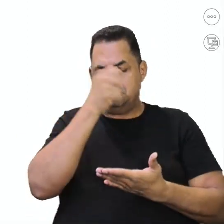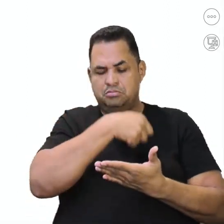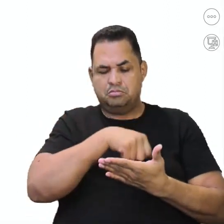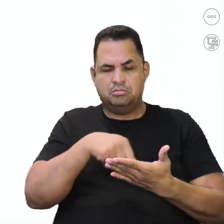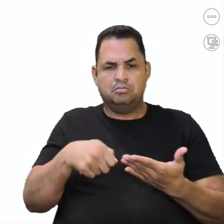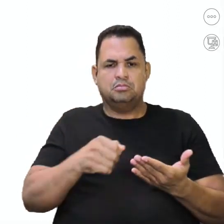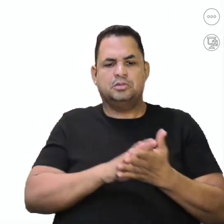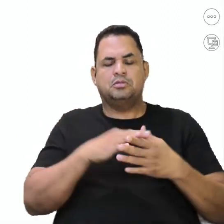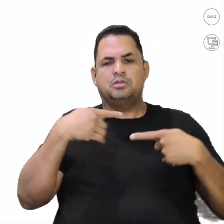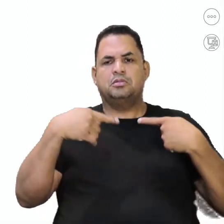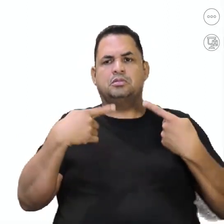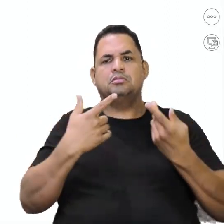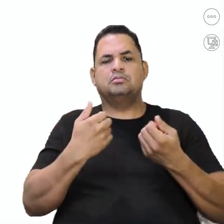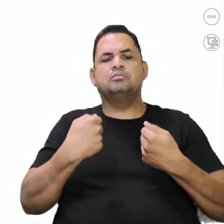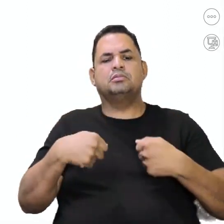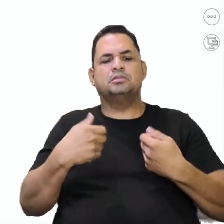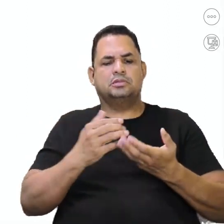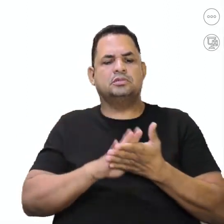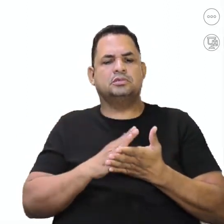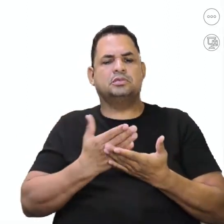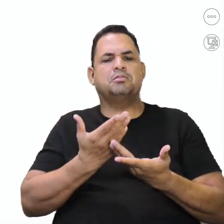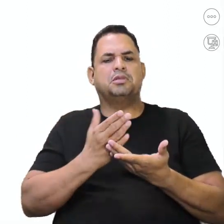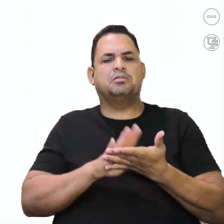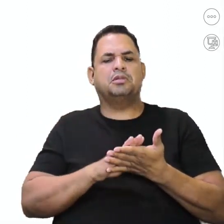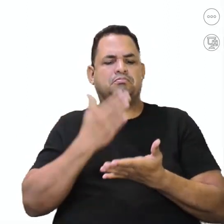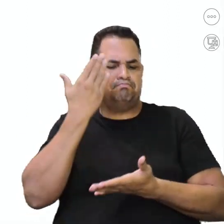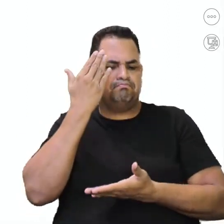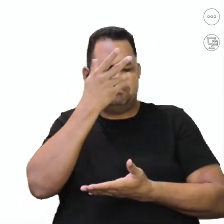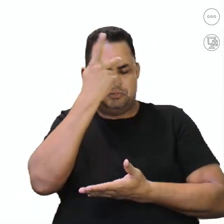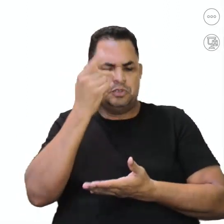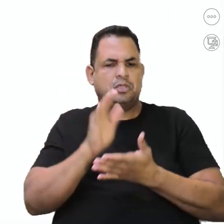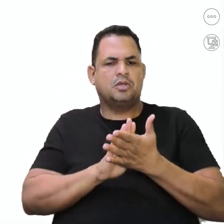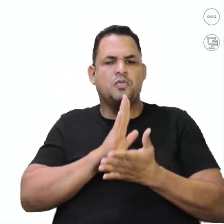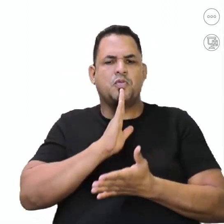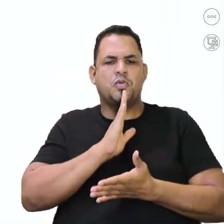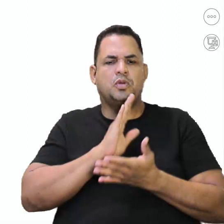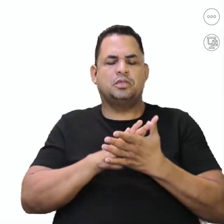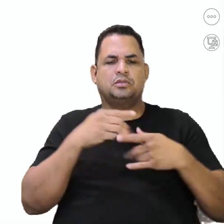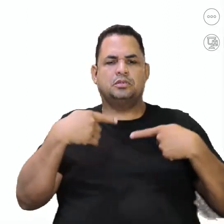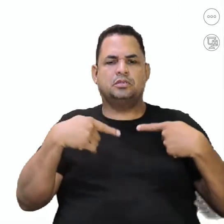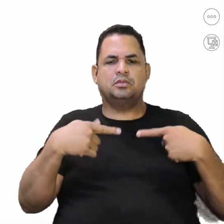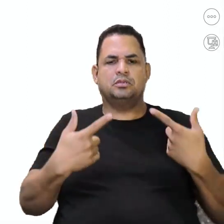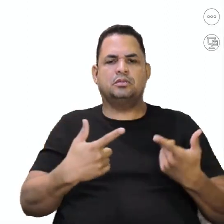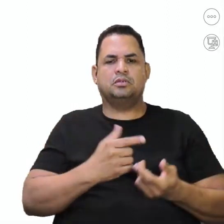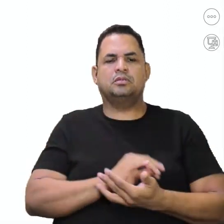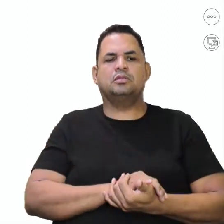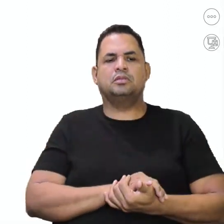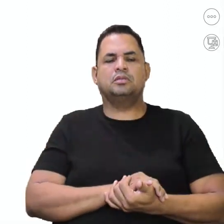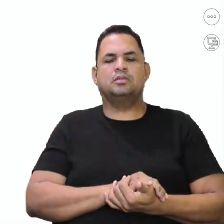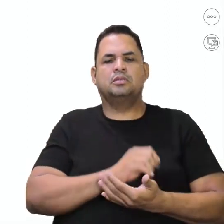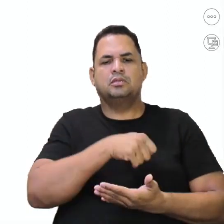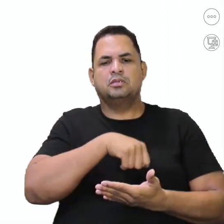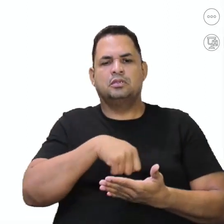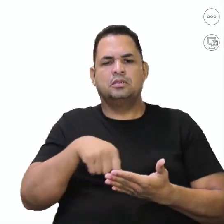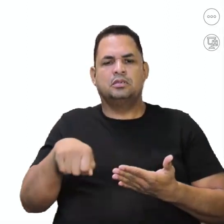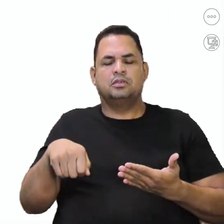Um artigo sobre política vai ter que ser um expert sobre política, ok? For experts. Então, assim,